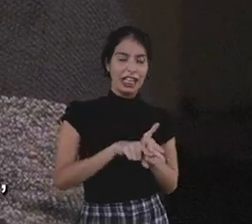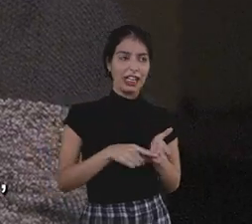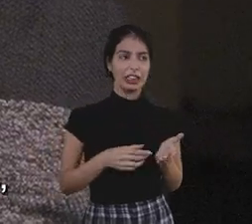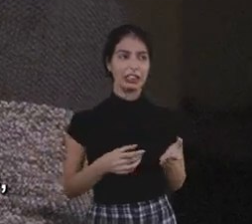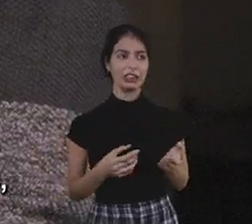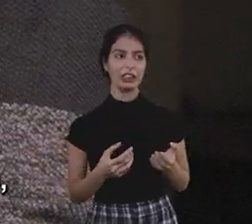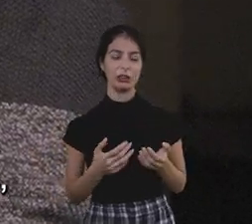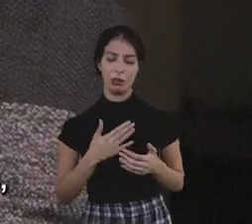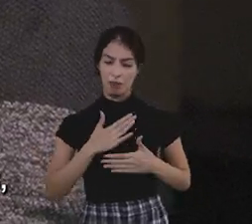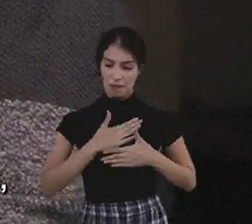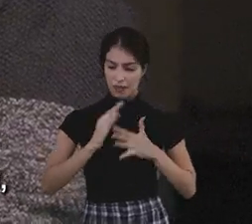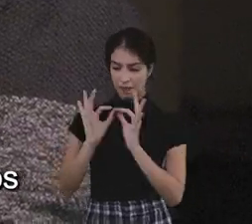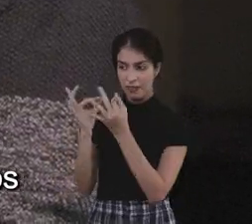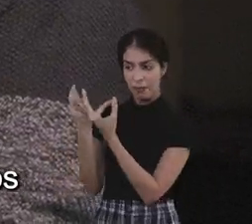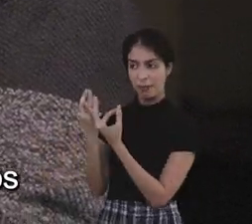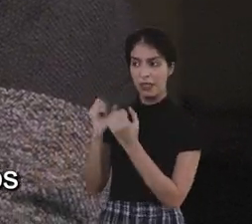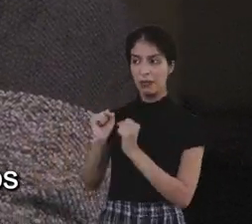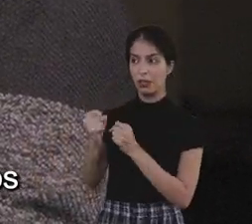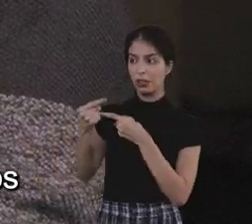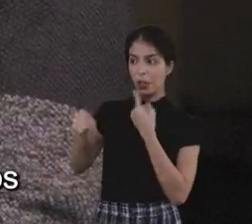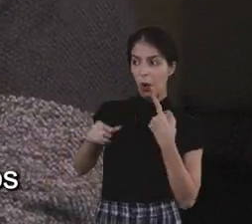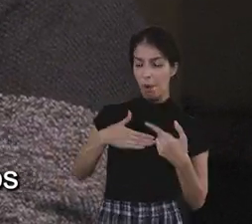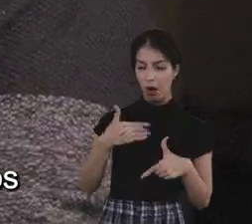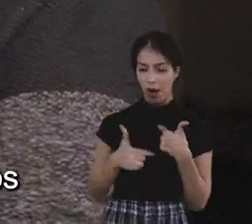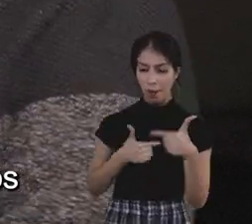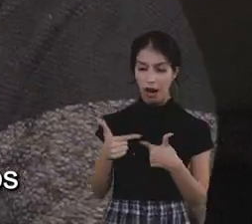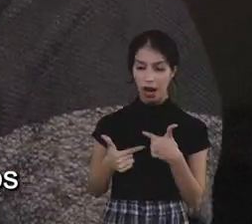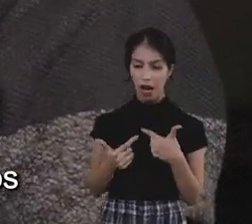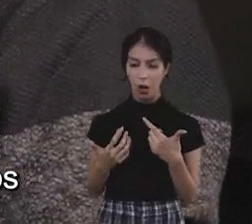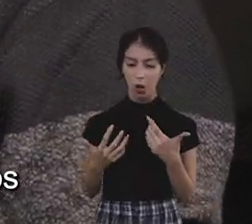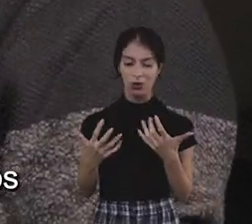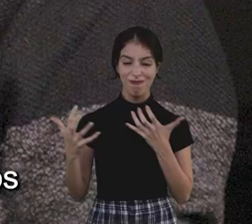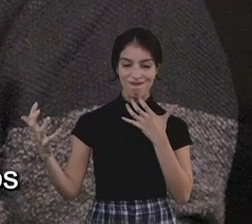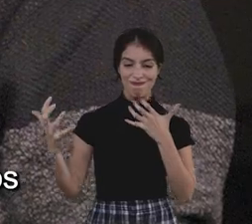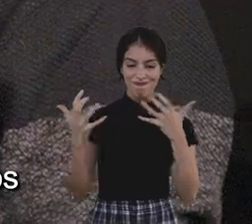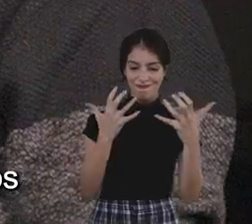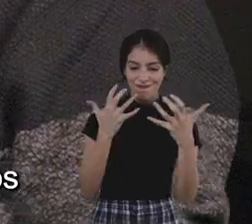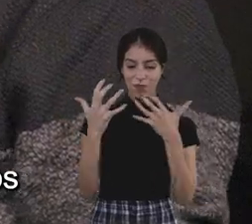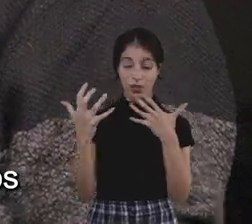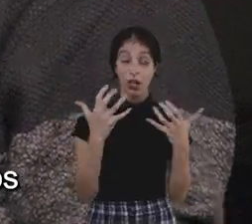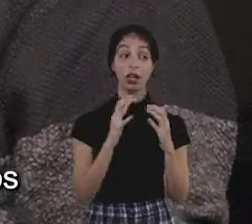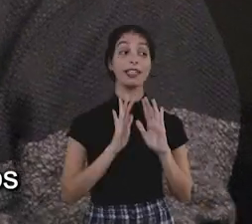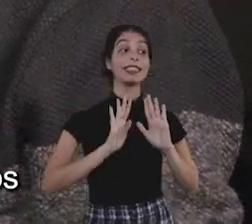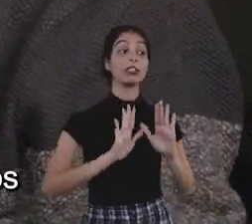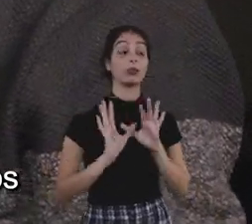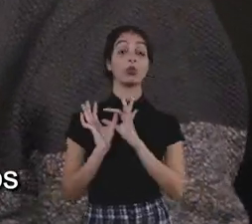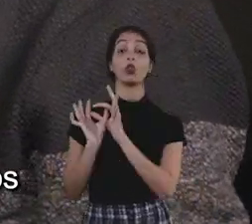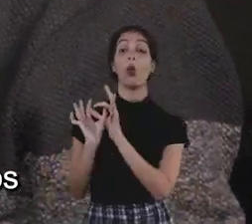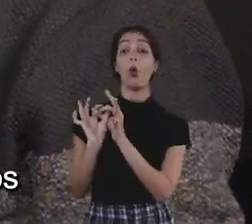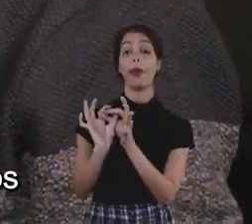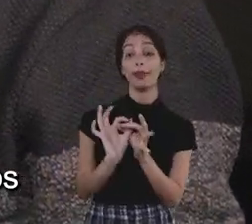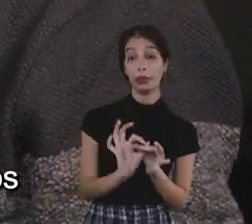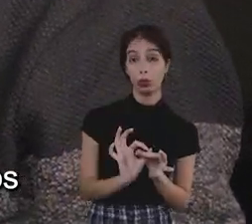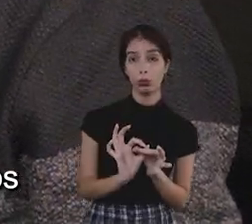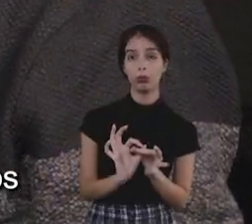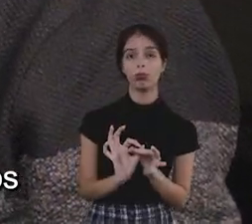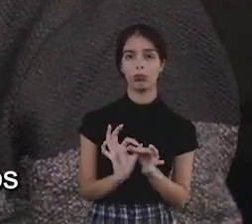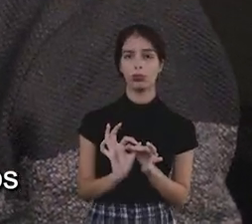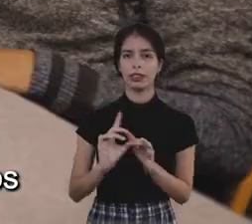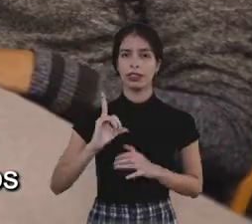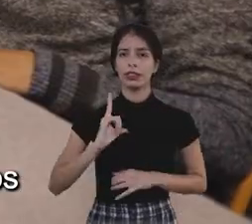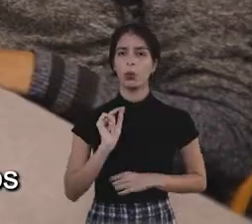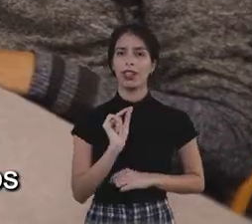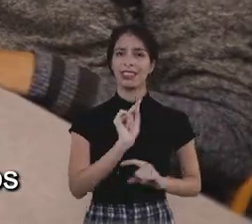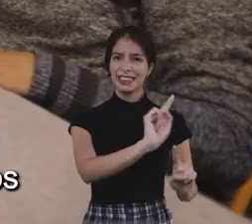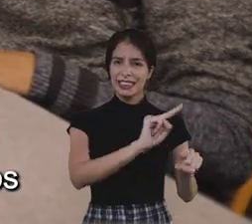seus ambientes íntimos né na família né Por exemplo então o contexto tem sido um